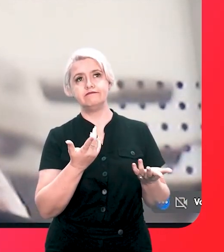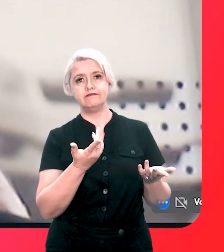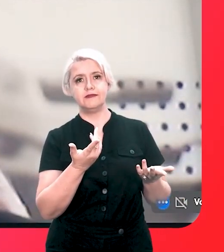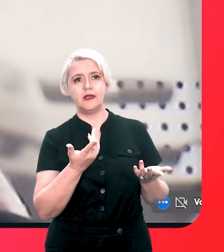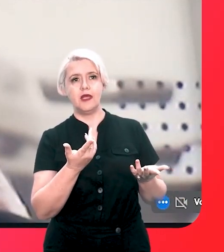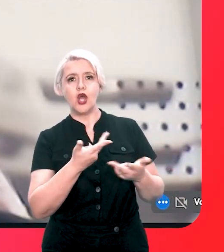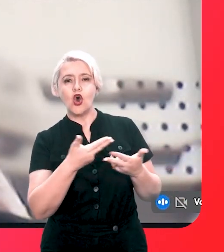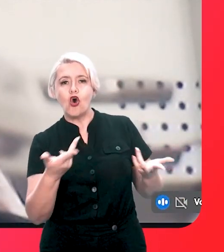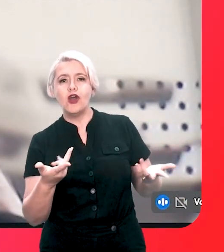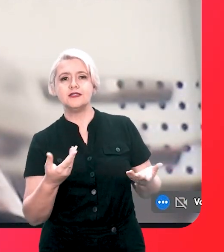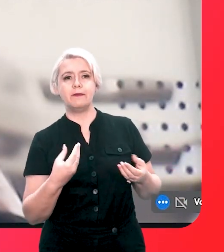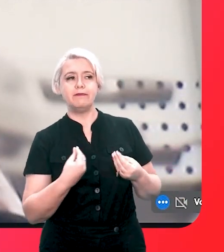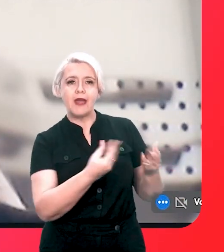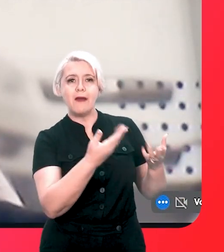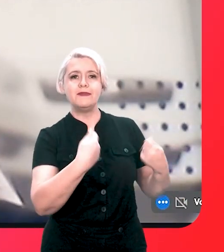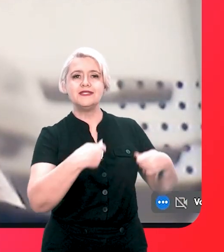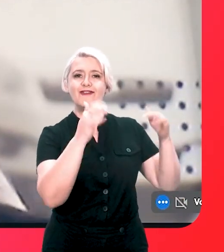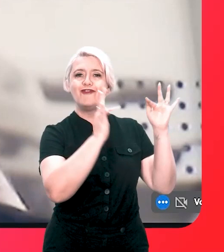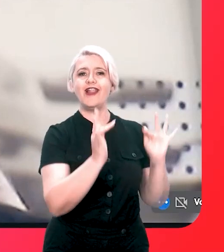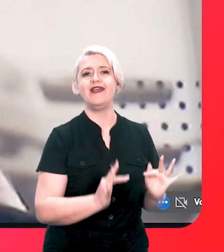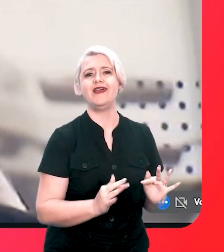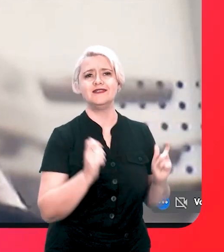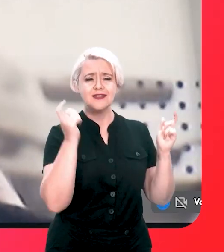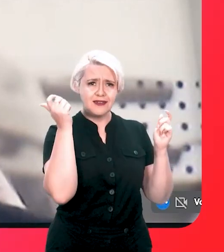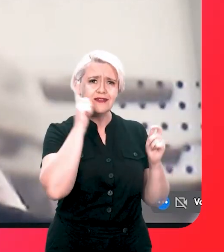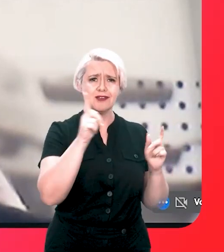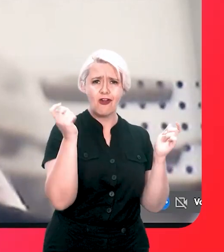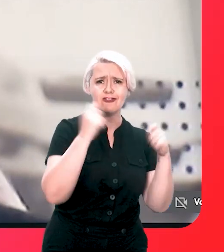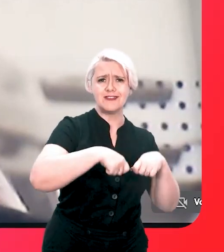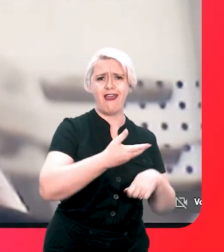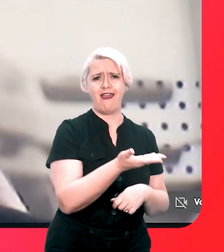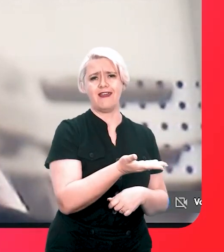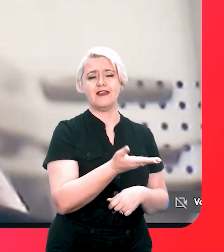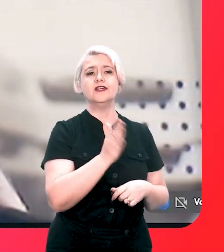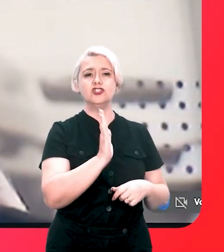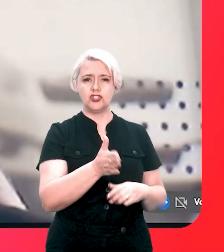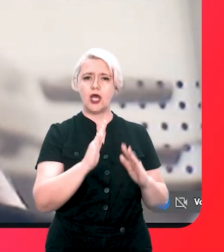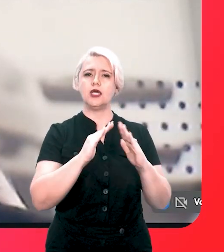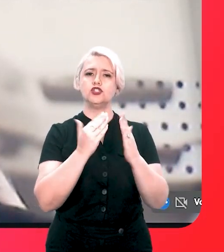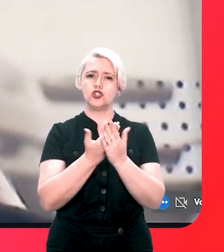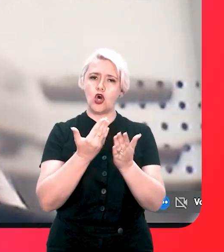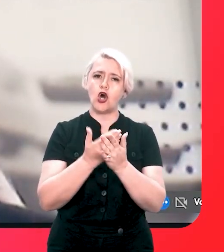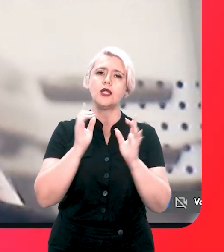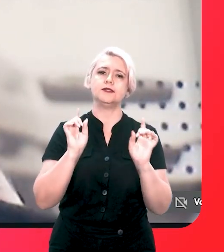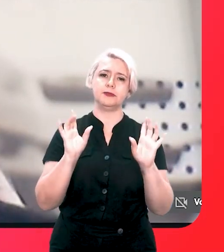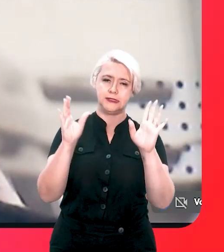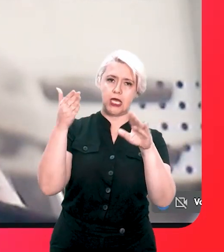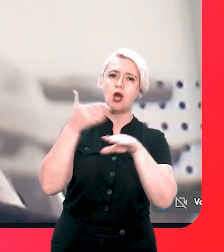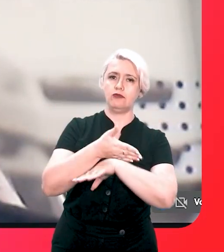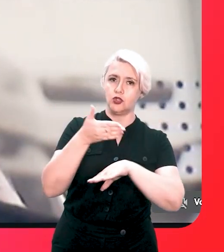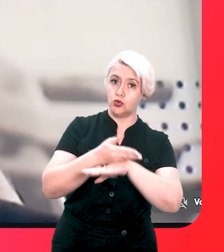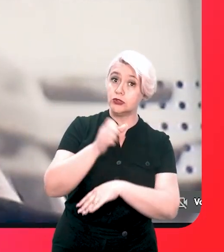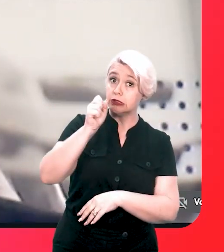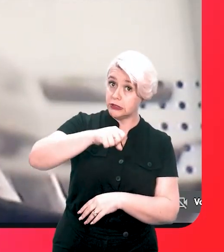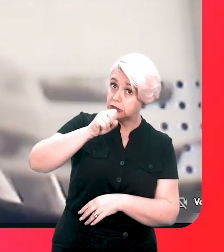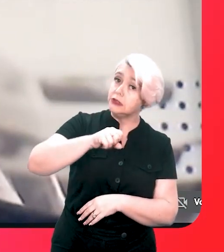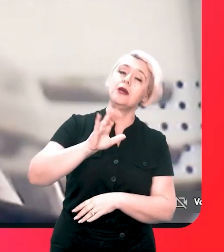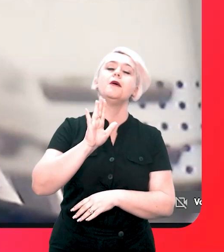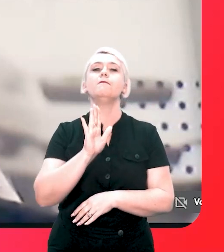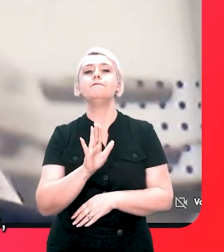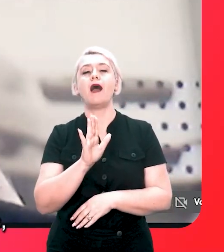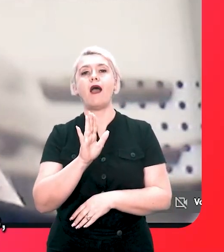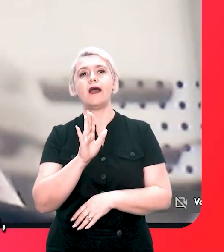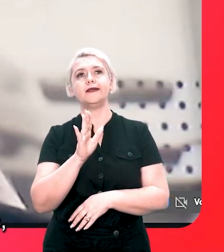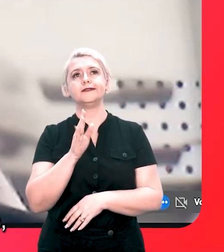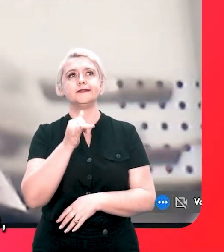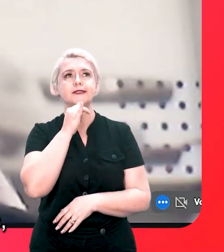feliz, de que ele tem a condição. Esteve em escola especial, mas falar em